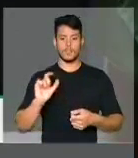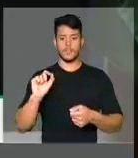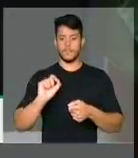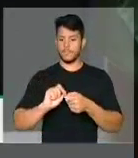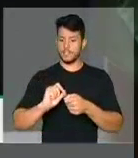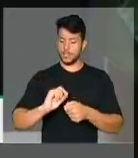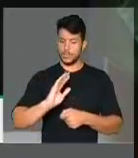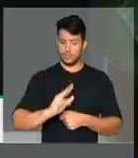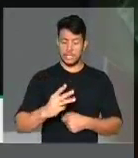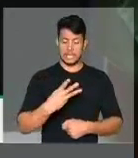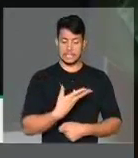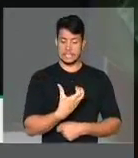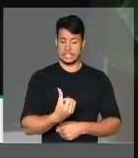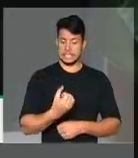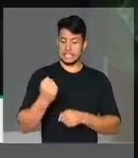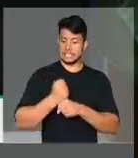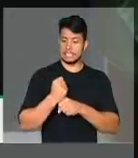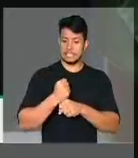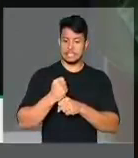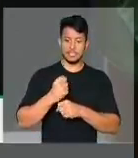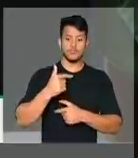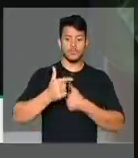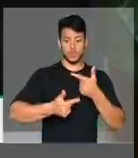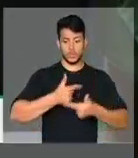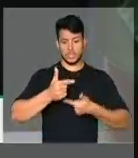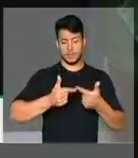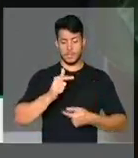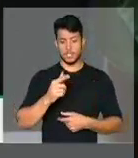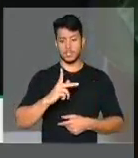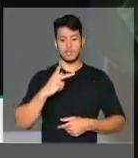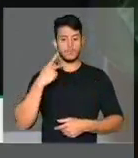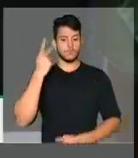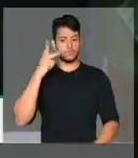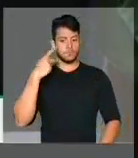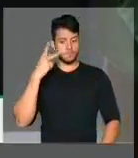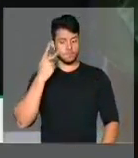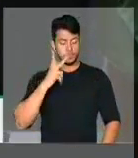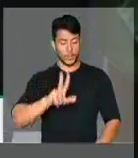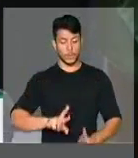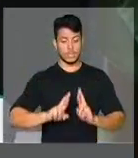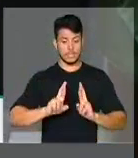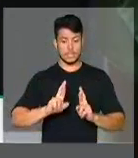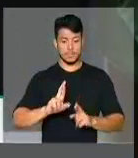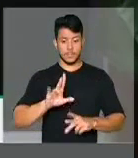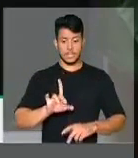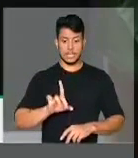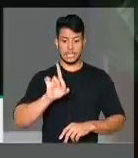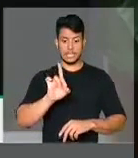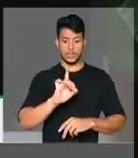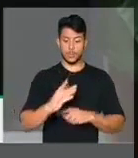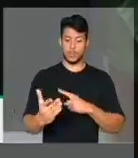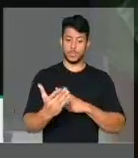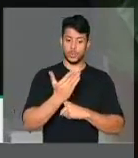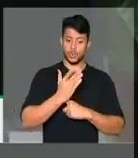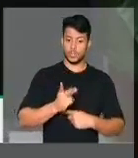esses 36 anos de mandato. E queremos que Deus nos dê a oportunidade de